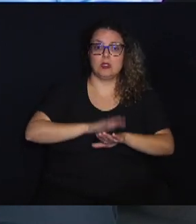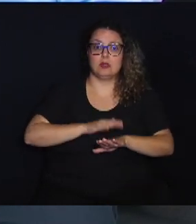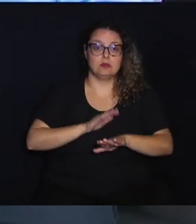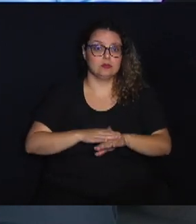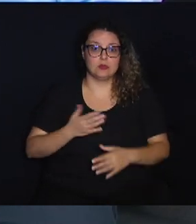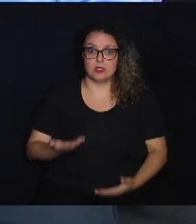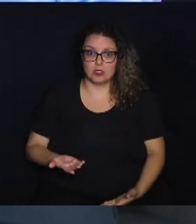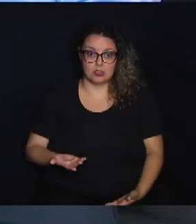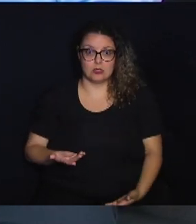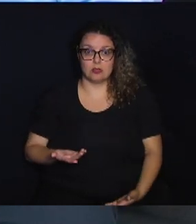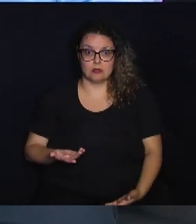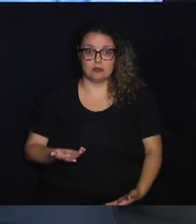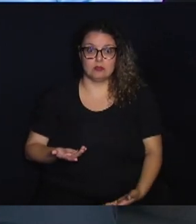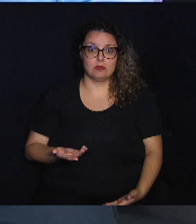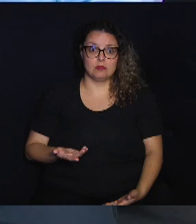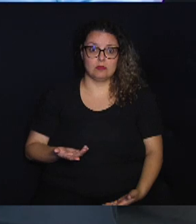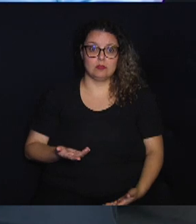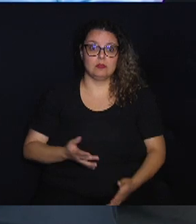gente só vai